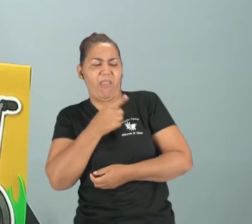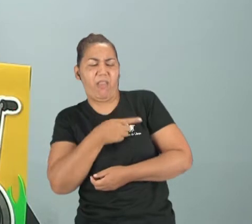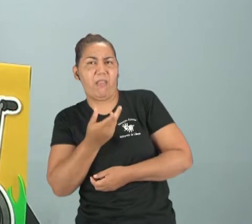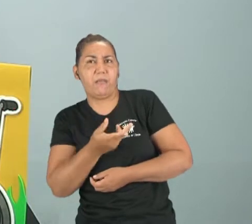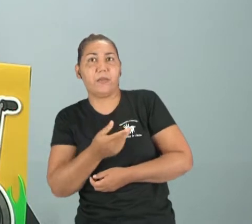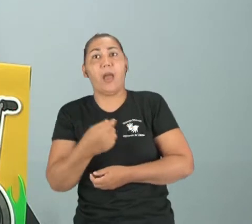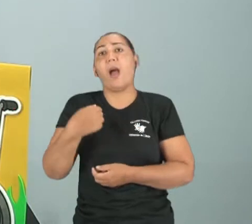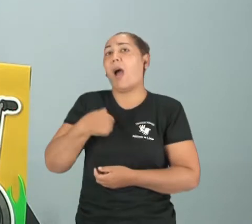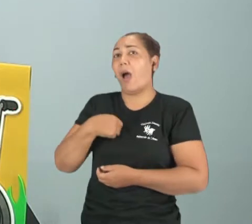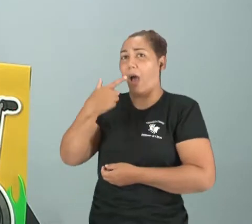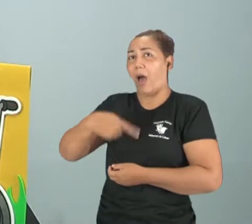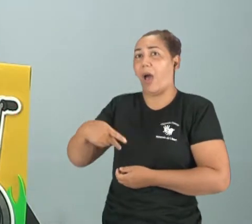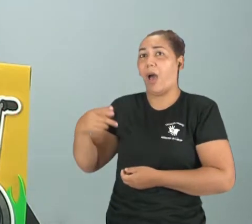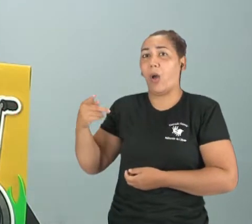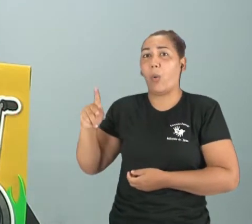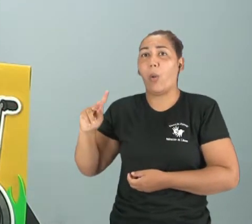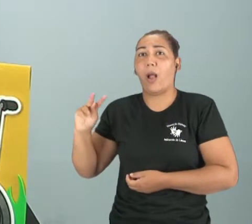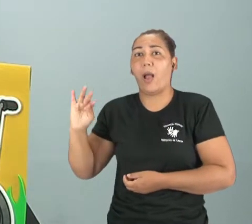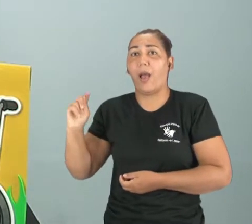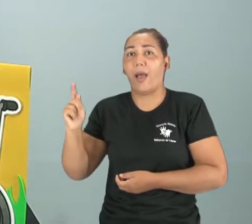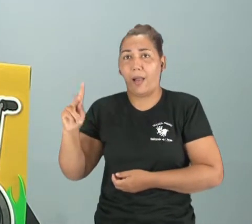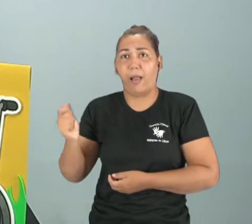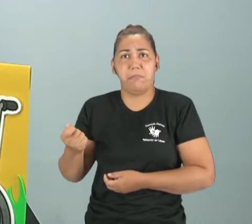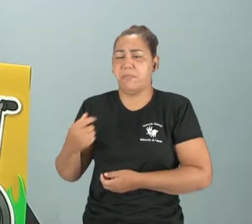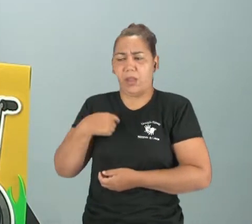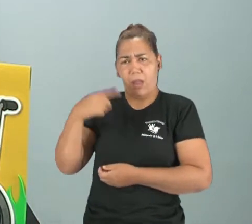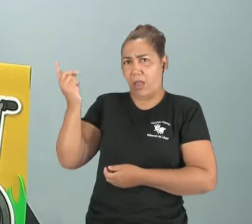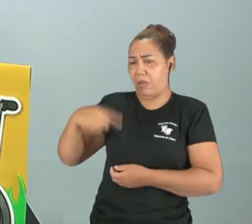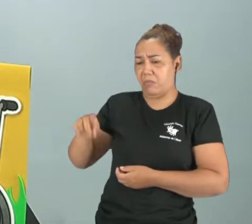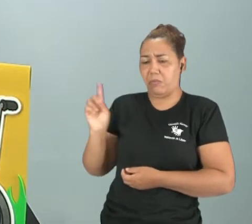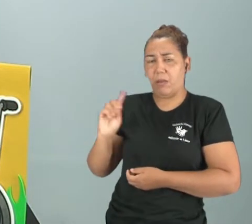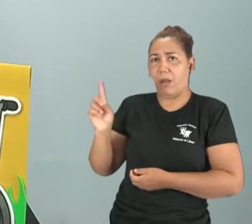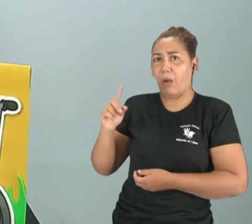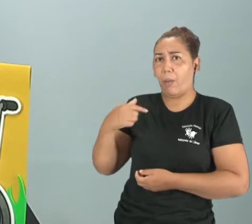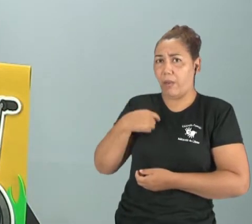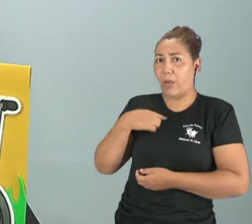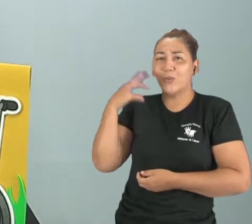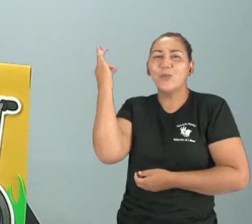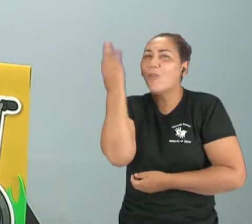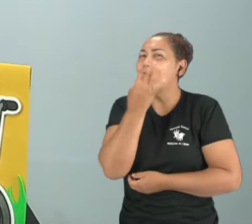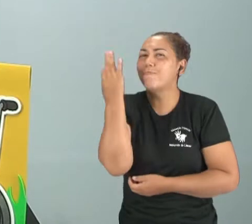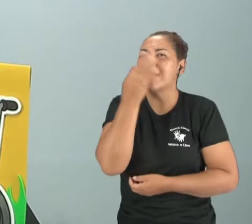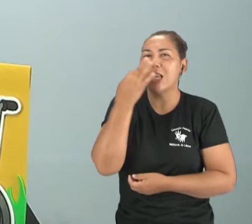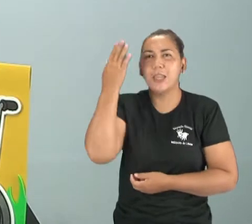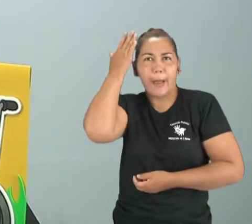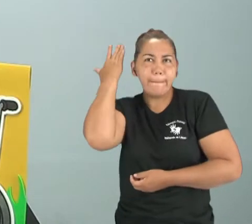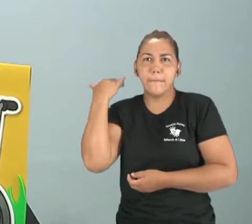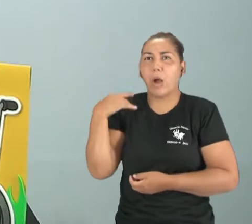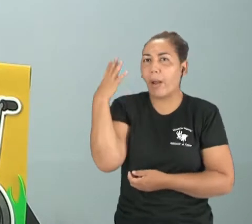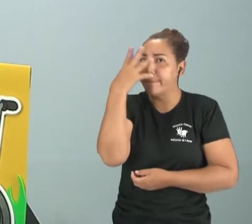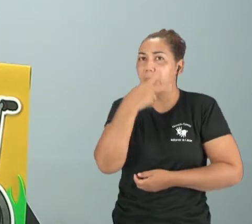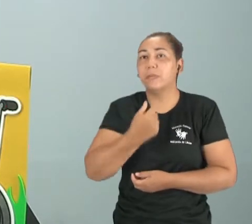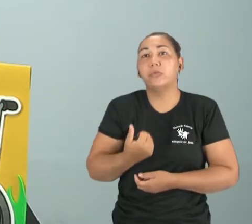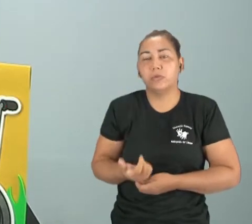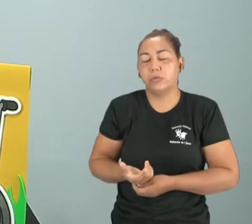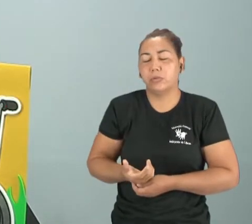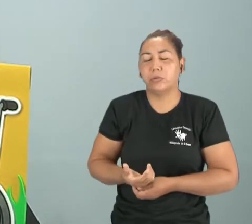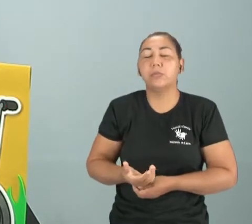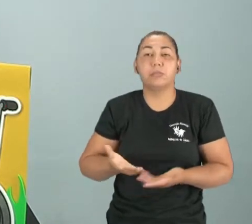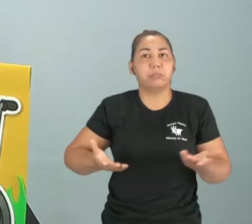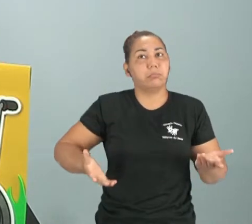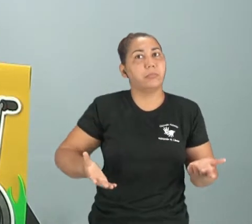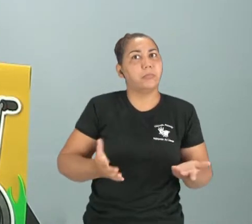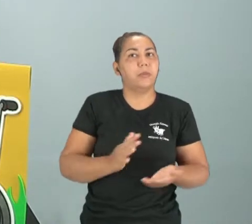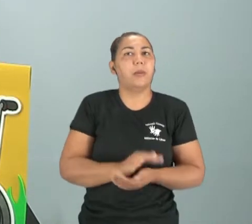sou bonito, eu sou lindo, o meu cabelo é do jeito que tem que ser. E a Bia ficou, não vai lá não, deixa eles pra lá.